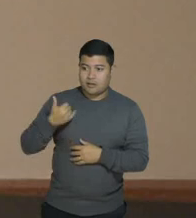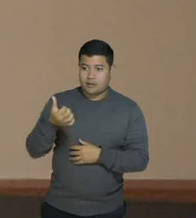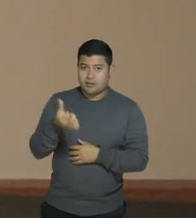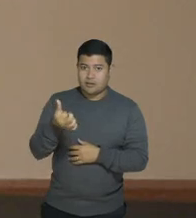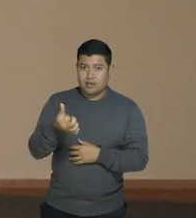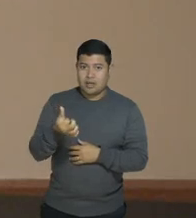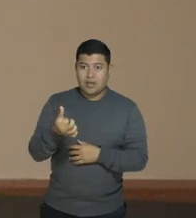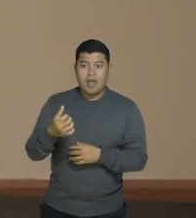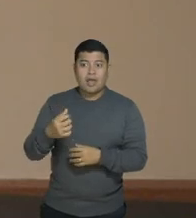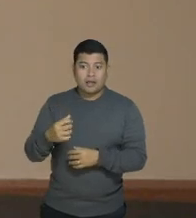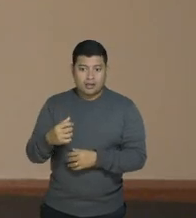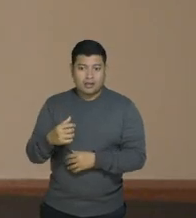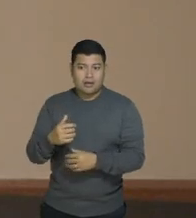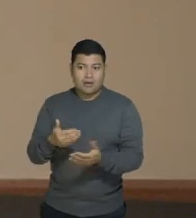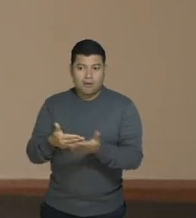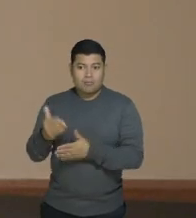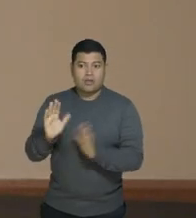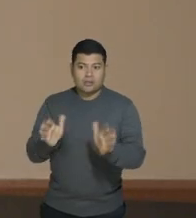ano?